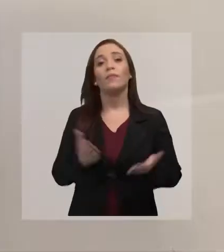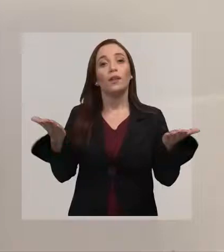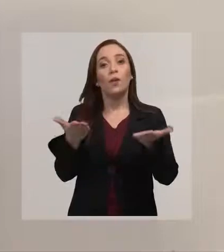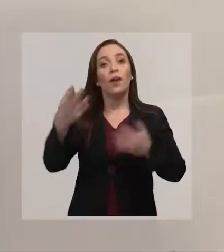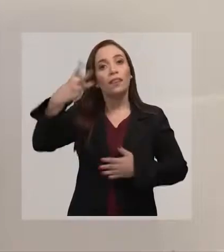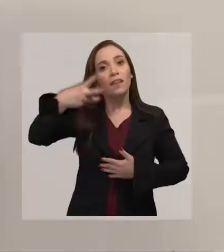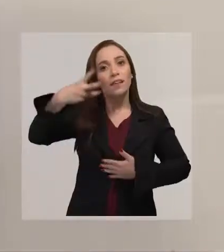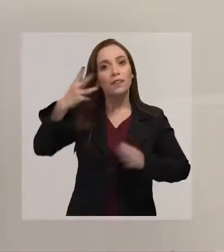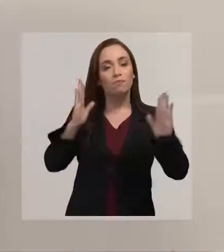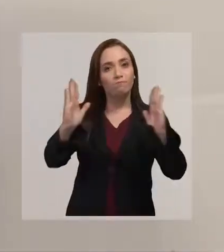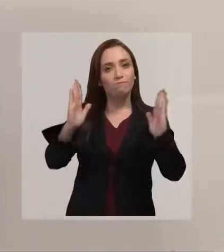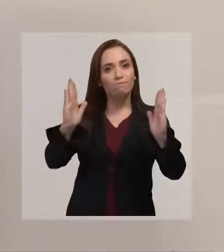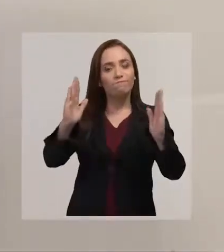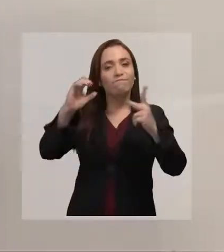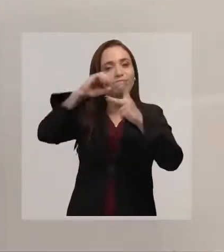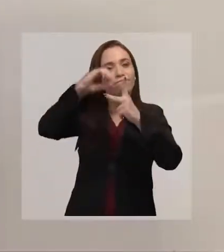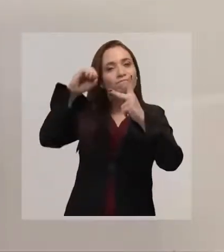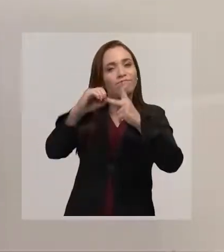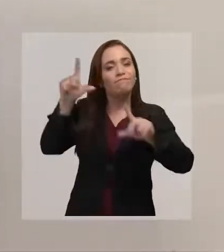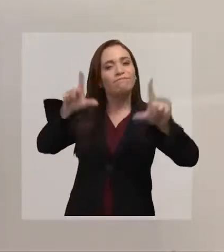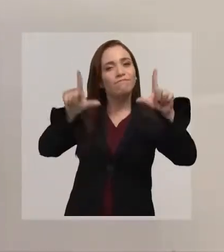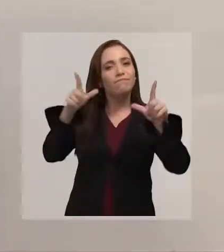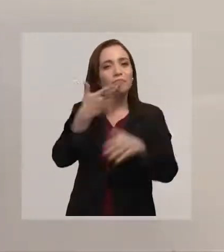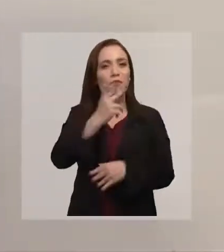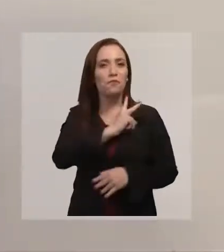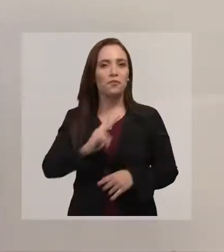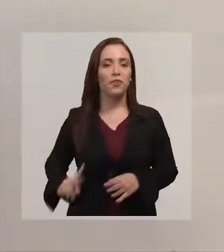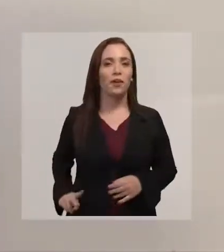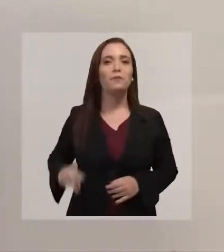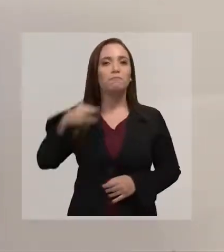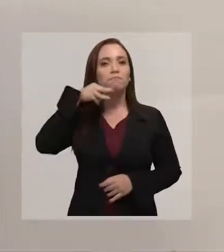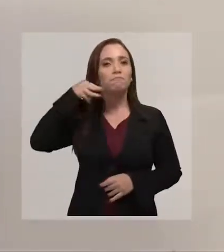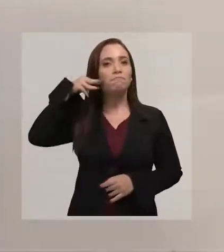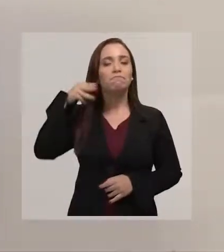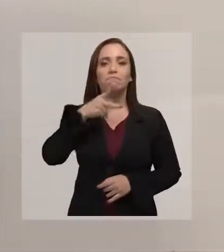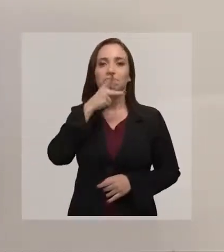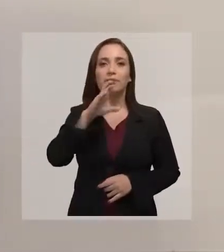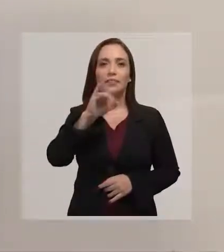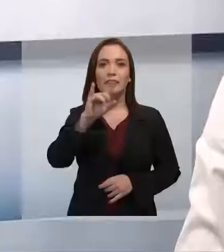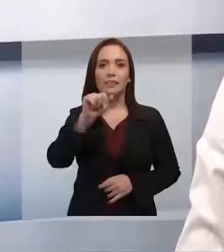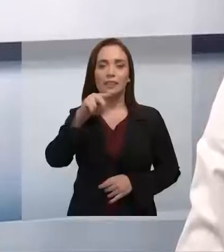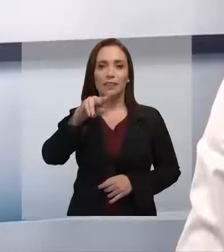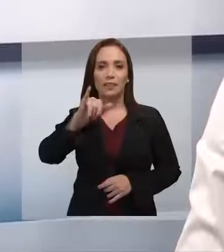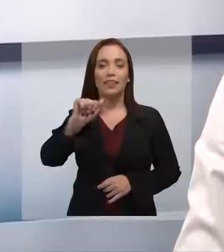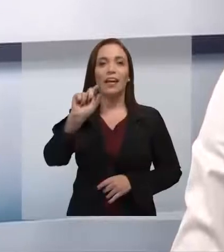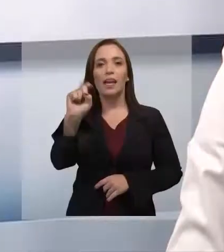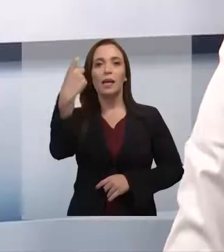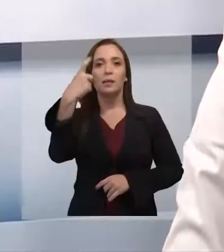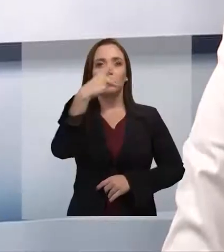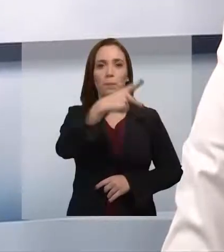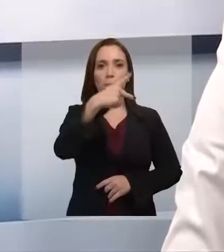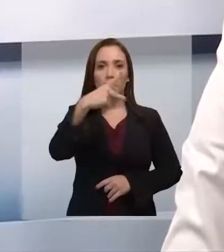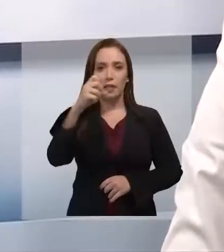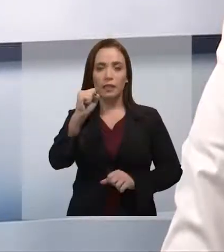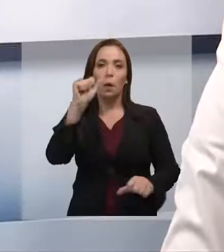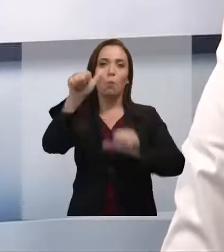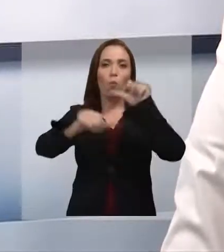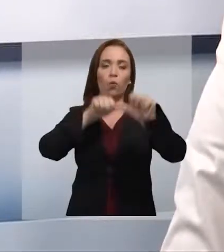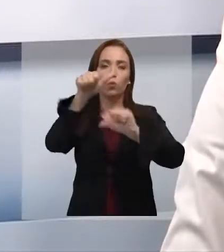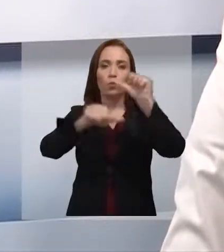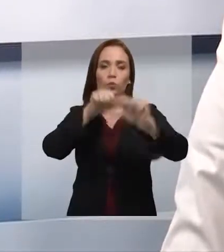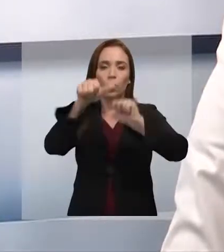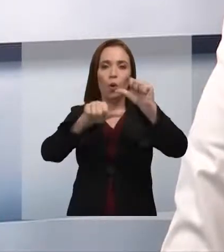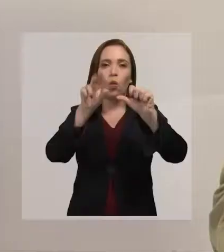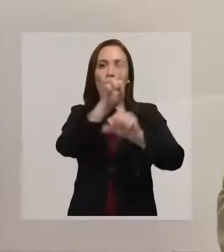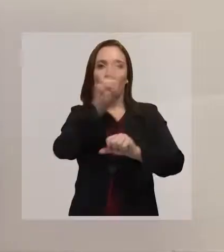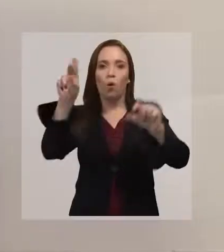E o terceiro bloco do Pela Ordem é principalmente com o vereador Michel Lins, do Cidadania, que era o PPS, mas por